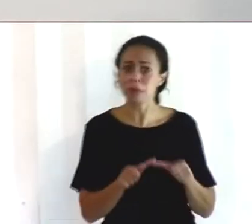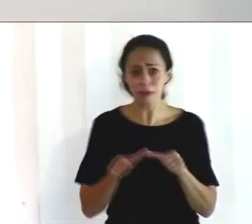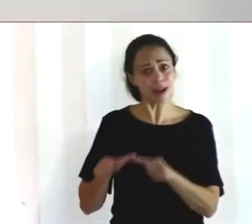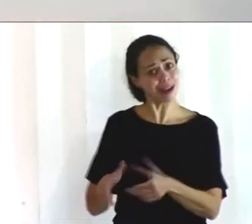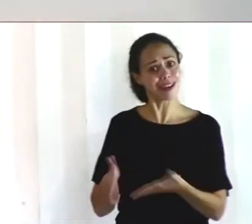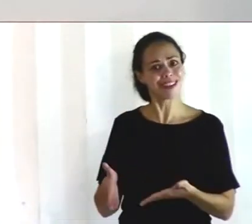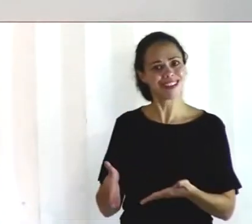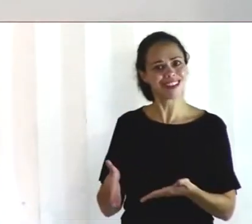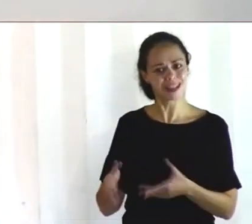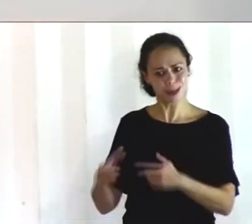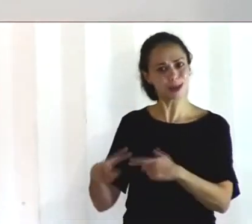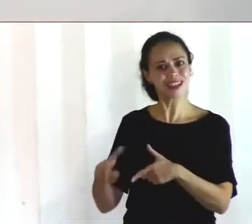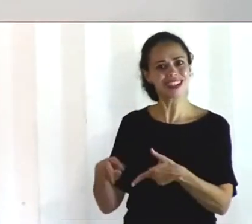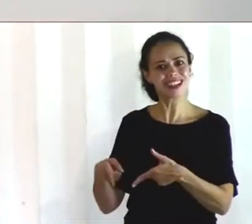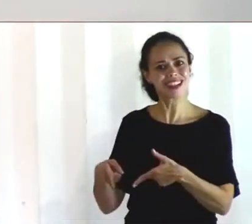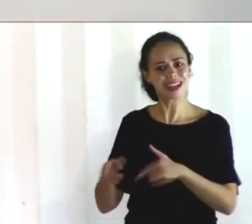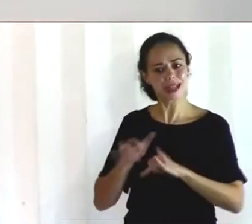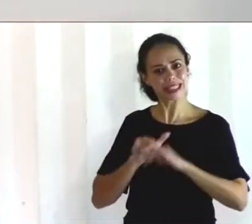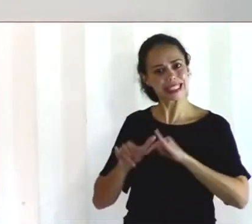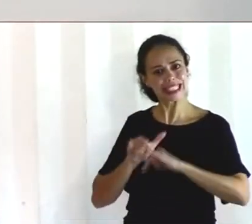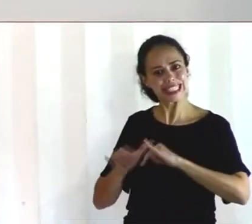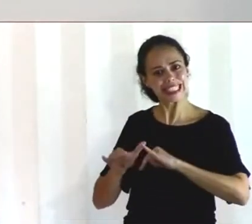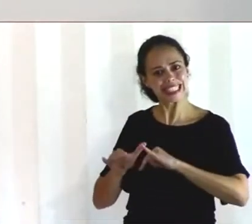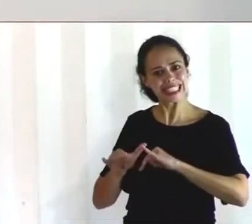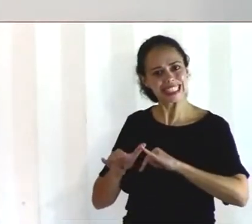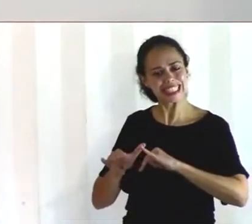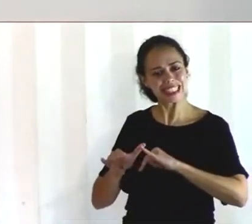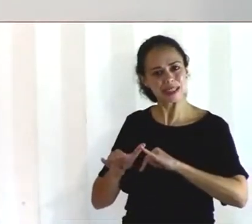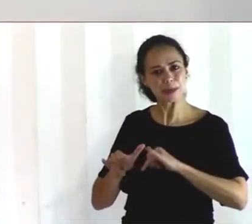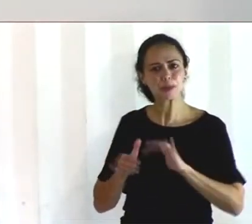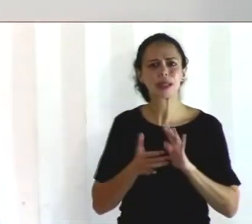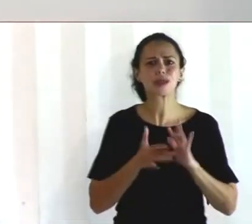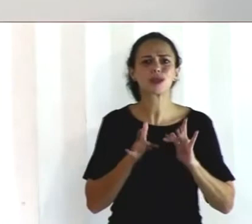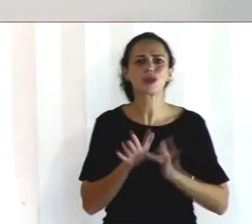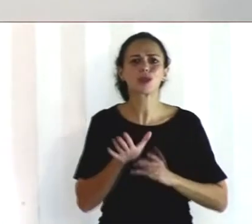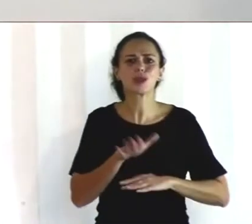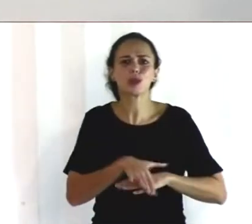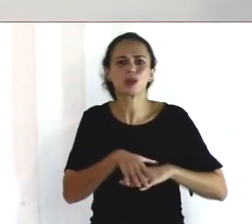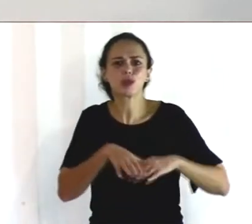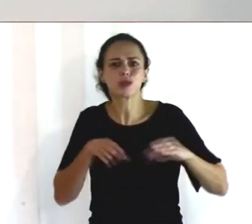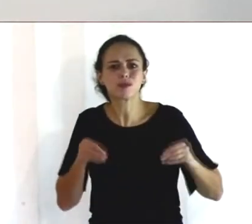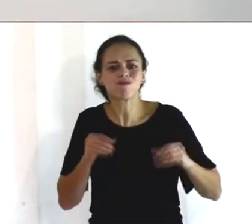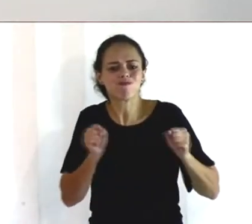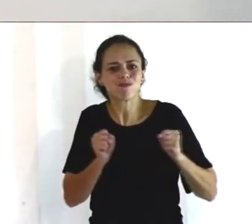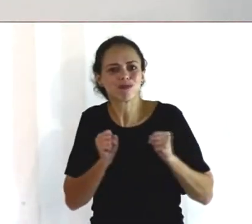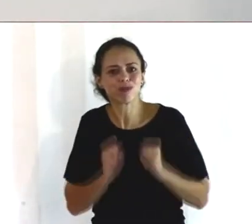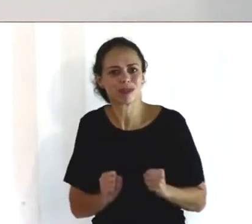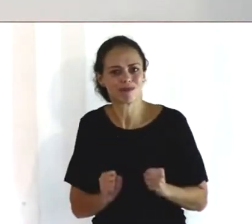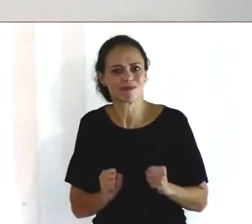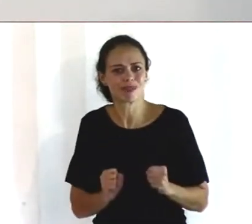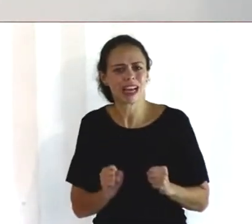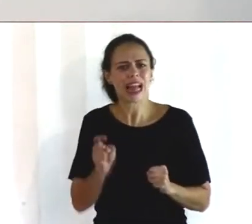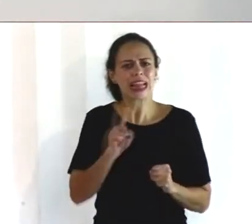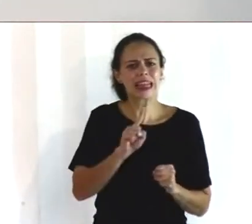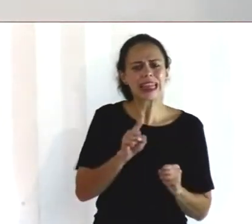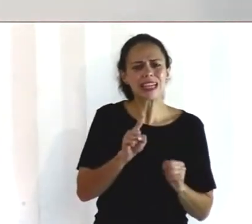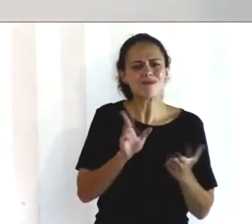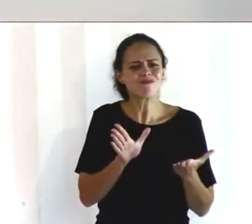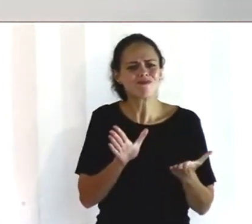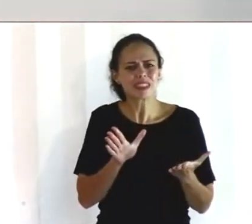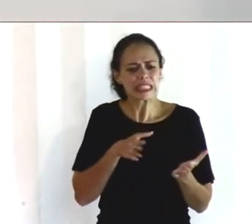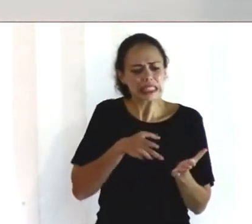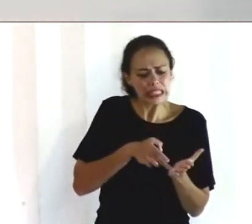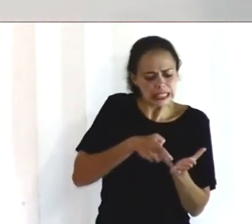Sicar. Jesus e o poder da cura, que vai muito além da debilidade. Alcança o